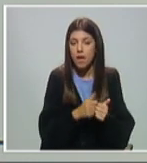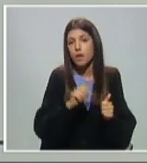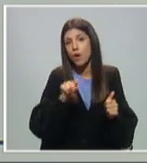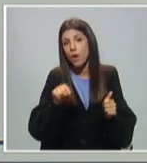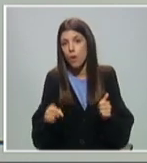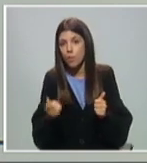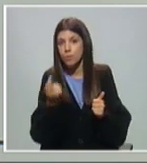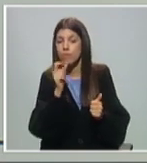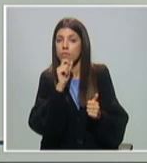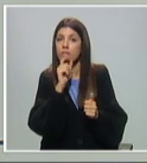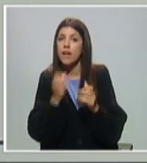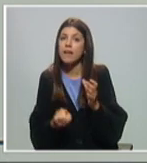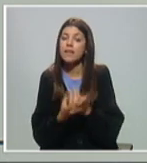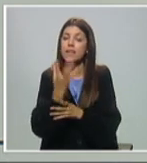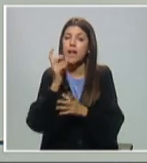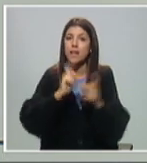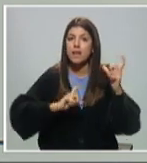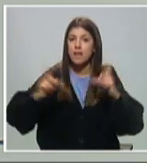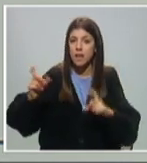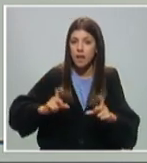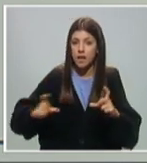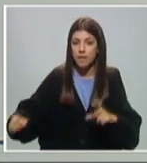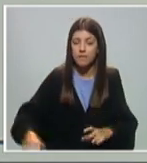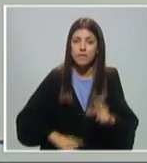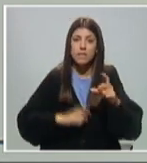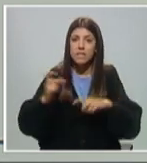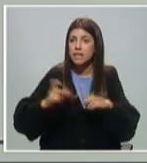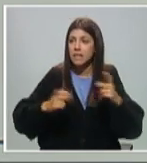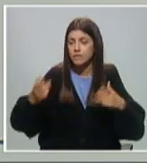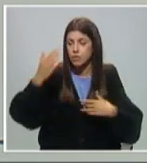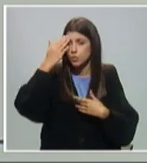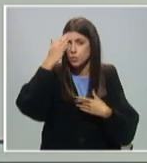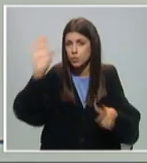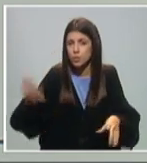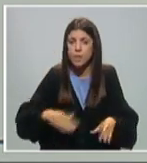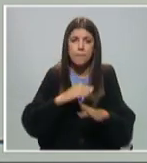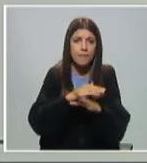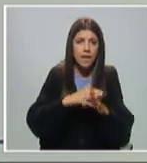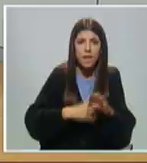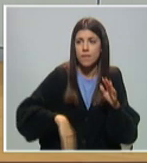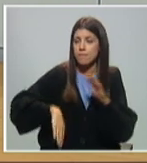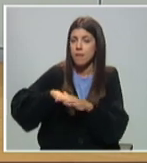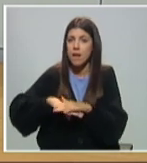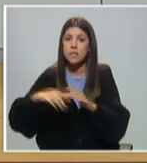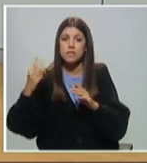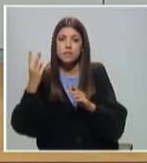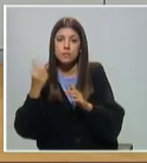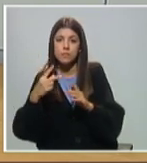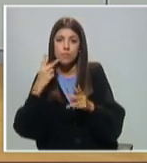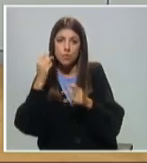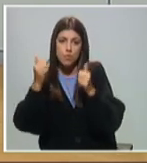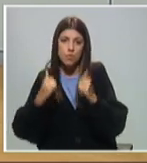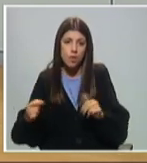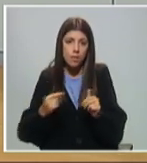fazer imensos gráficos. Fazer gráficos daquilo que nós entendermos, com a média, com o máximo, com o mínimo, enfim,